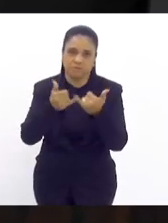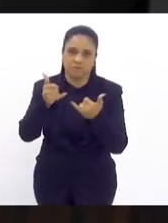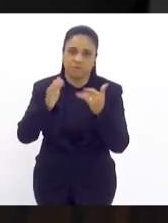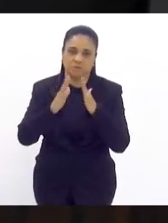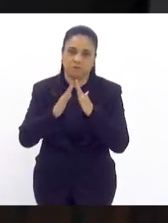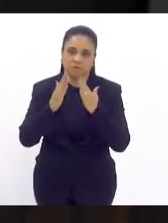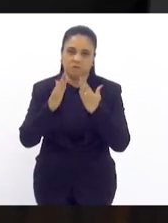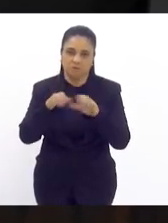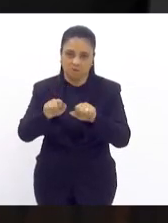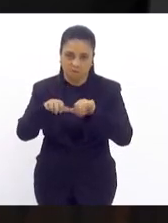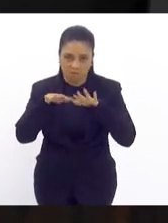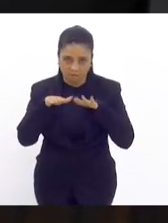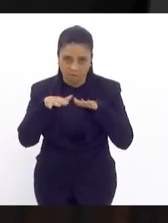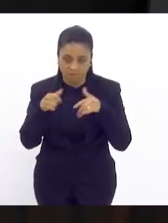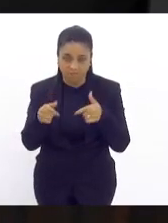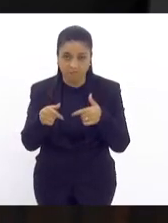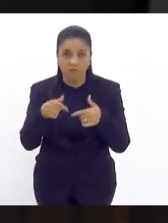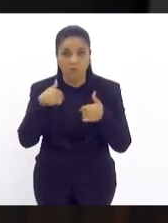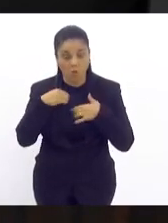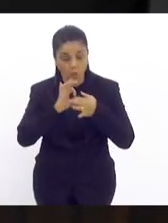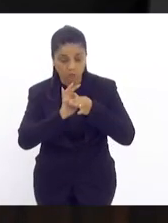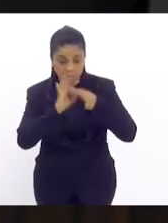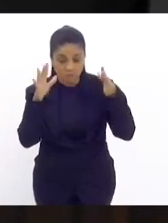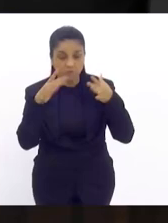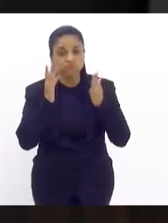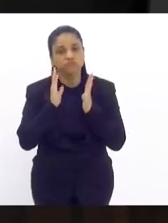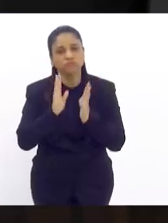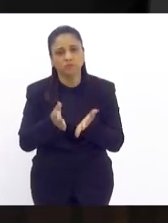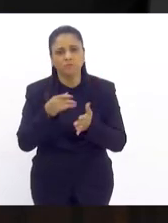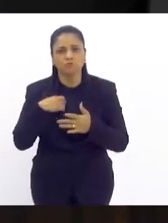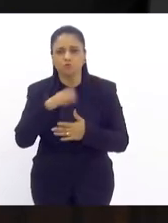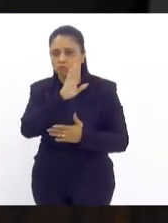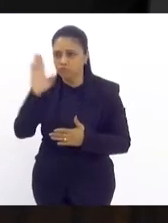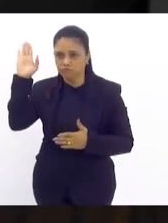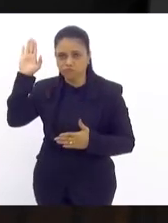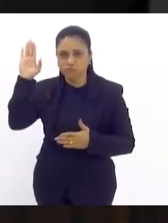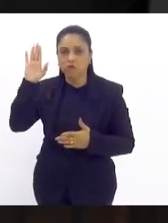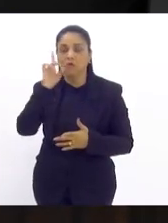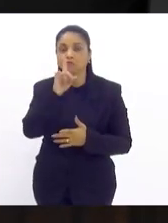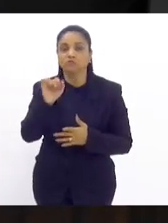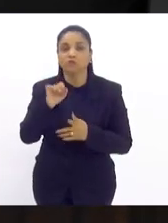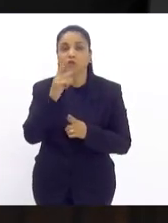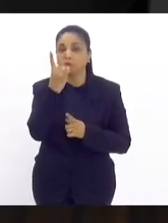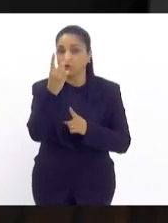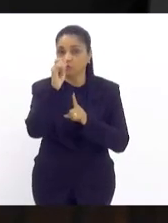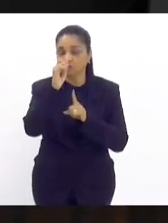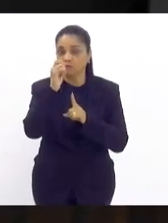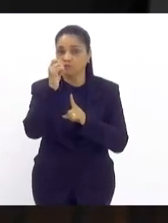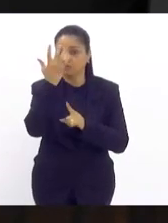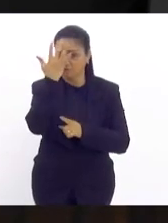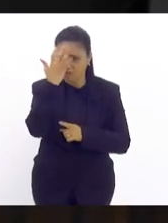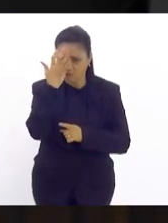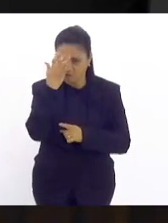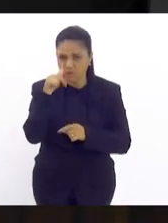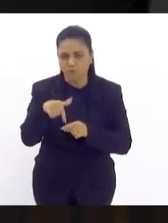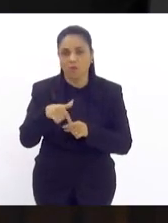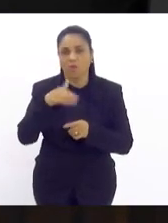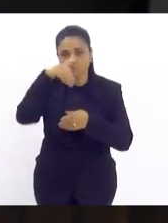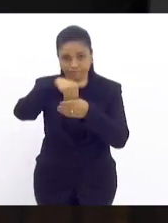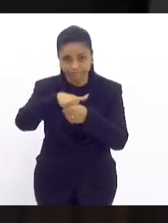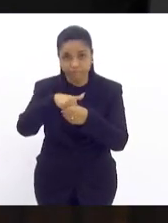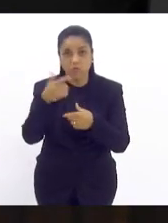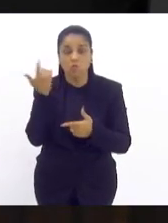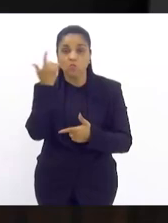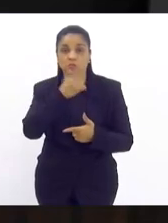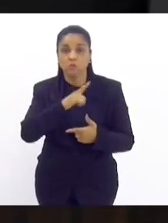eu tô tentando ser o mais democrático desde o dia que eu me alergia aqui no dia 2 de Fevereiro que fique bem claro me elegir pela vontade